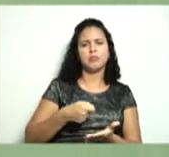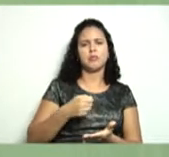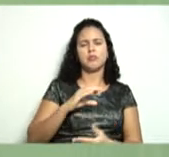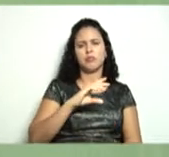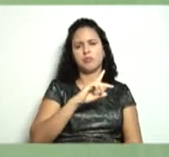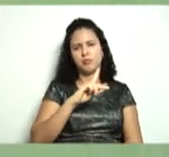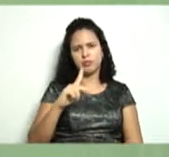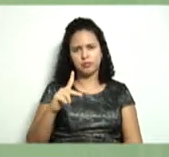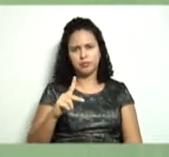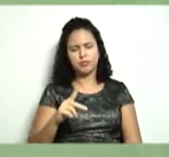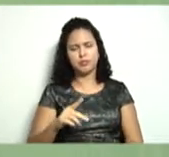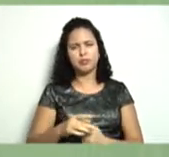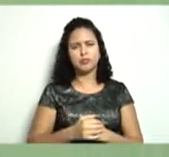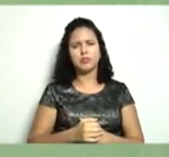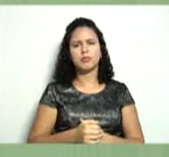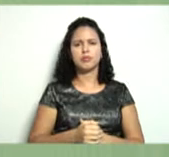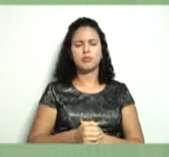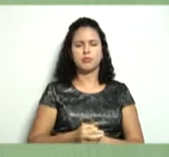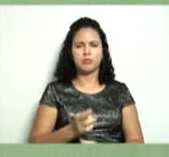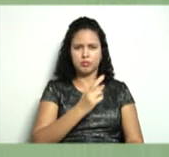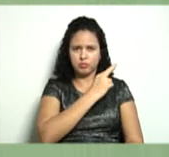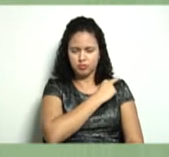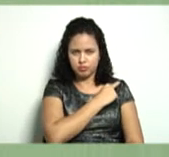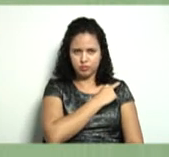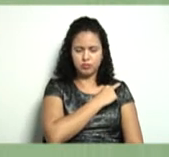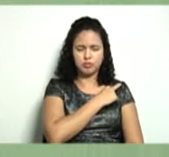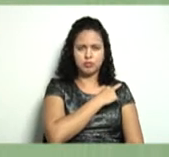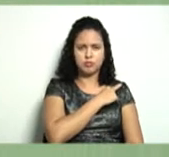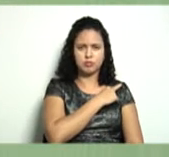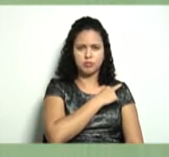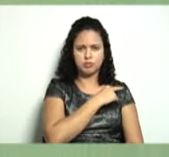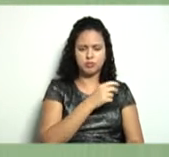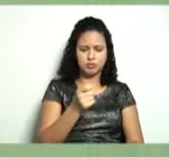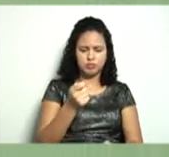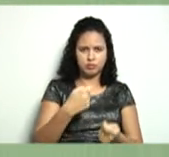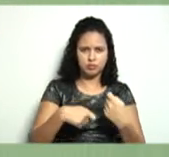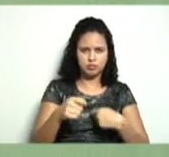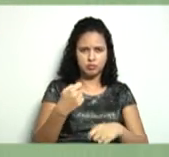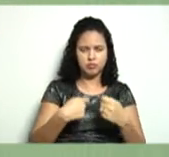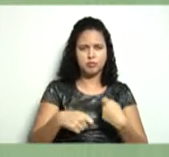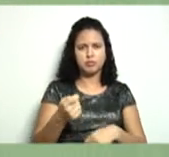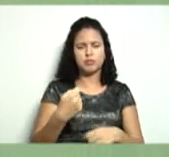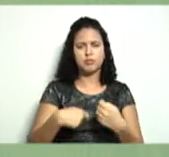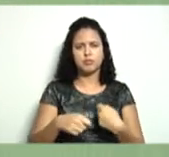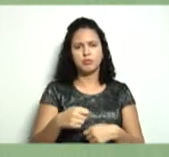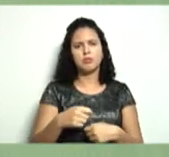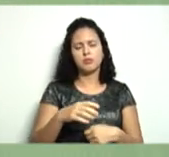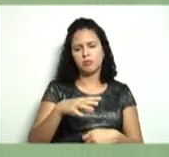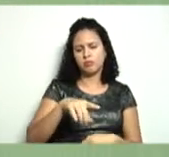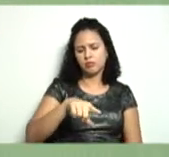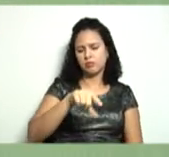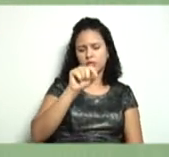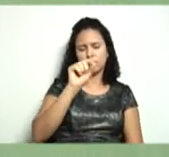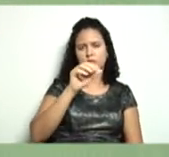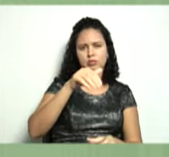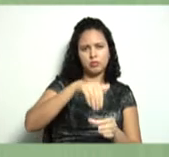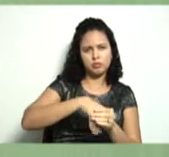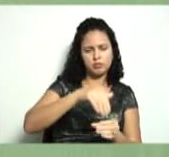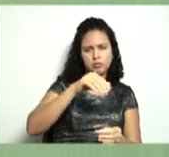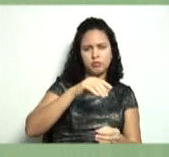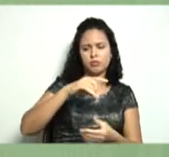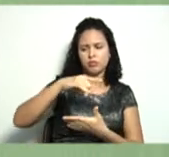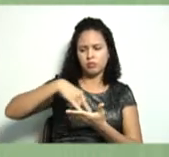cooperativa. A responsabilidade dos administradores, eleitos ou contratados,